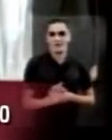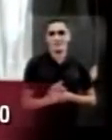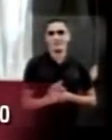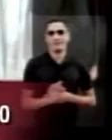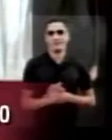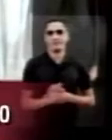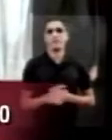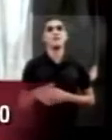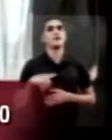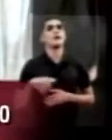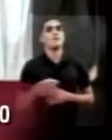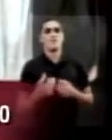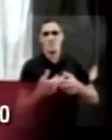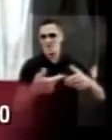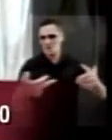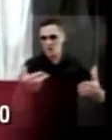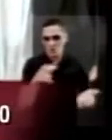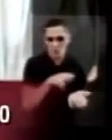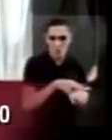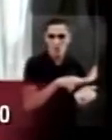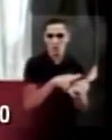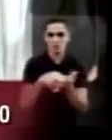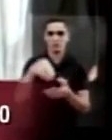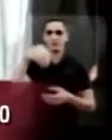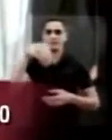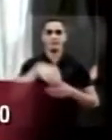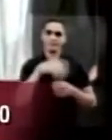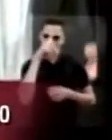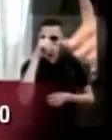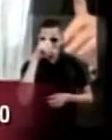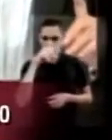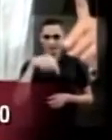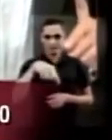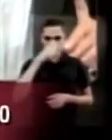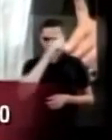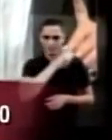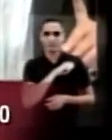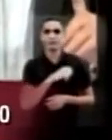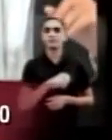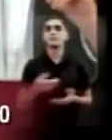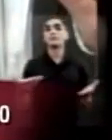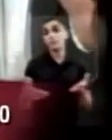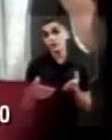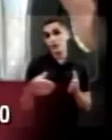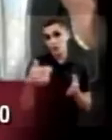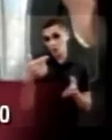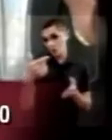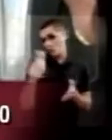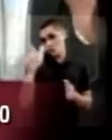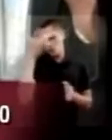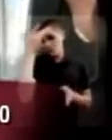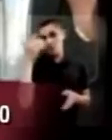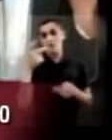Para quem fala que vai ter lockdown, para a gente ir